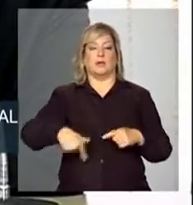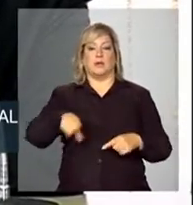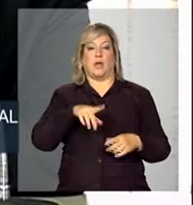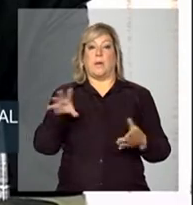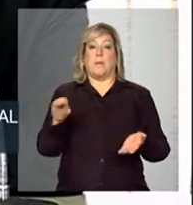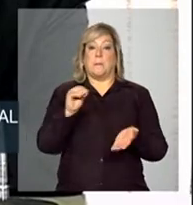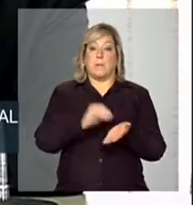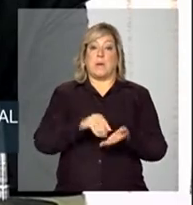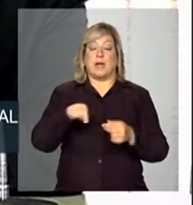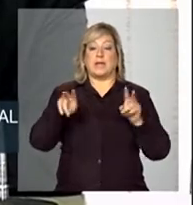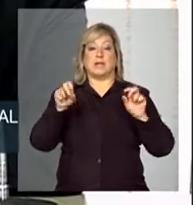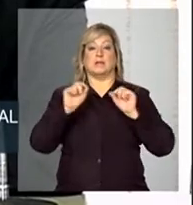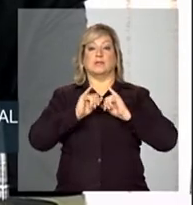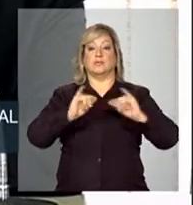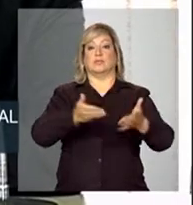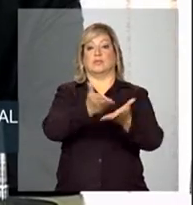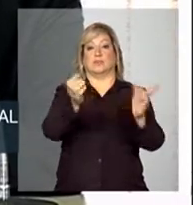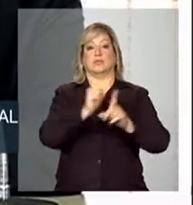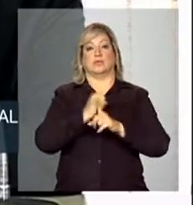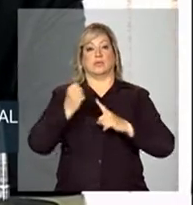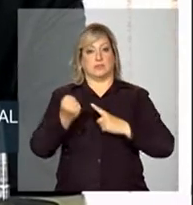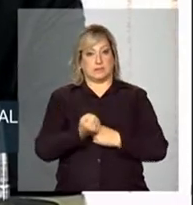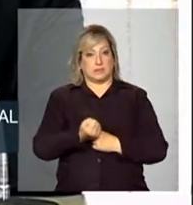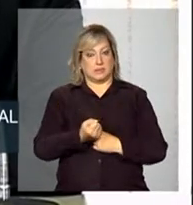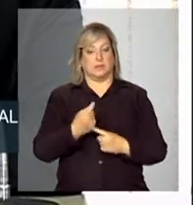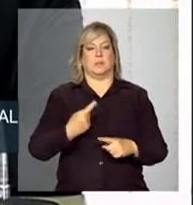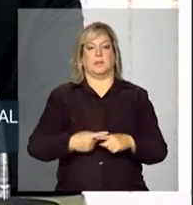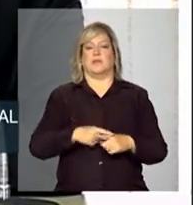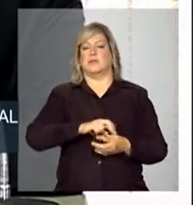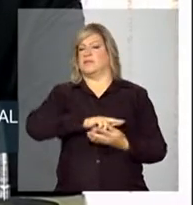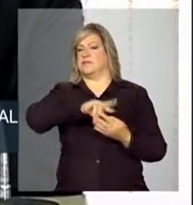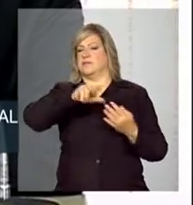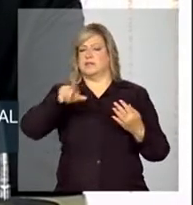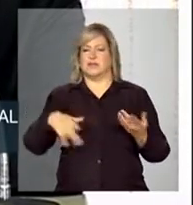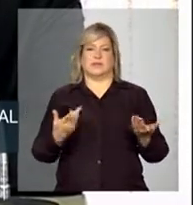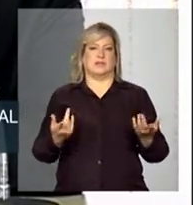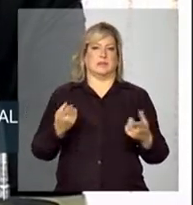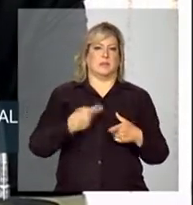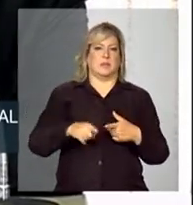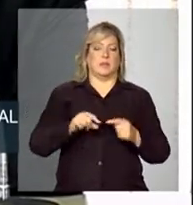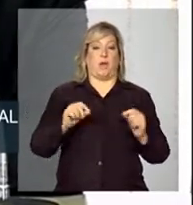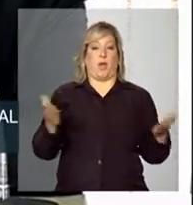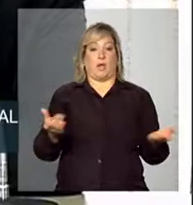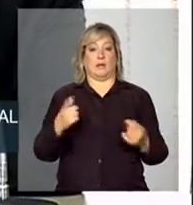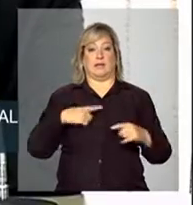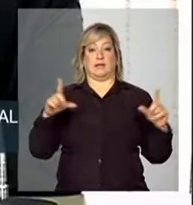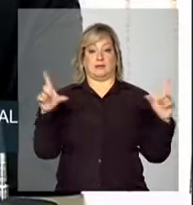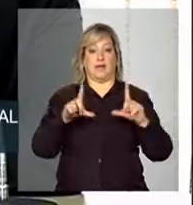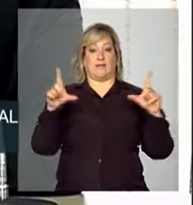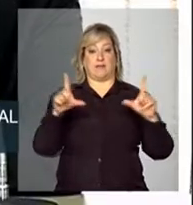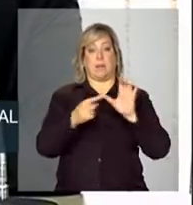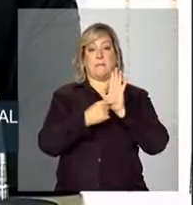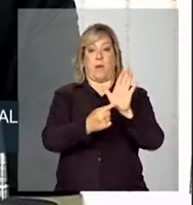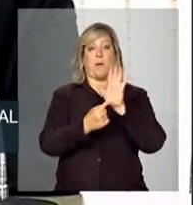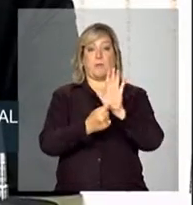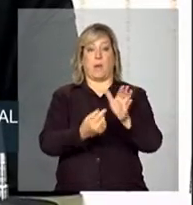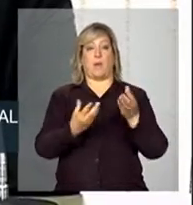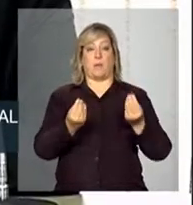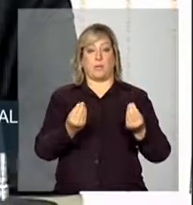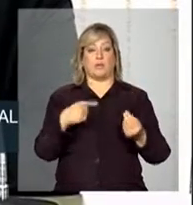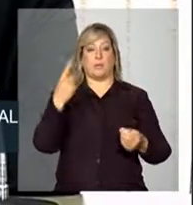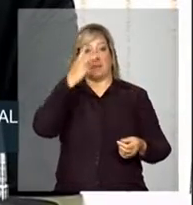colocamos essa questão para a sociedade e por uma série de questões que o olho são veiculadas pelos meios de comunicação